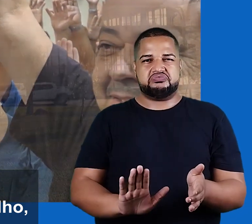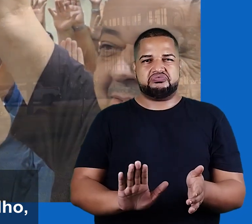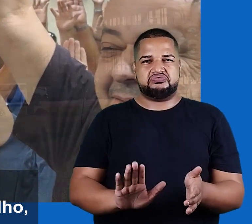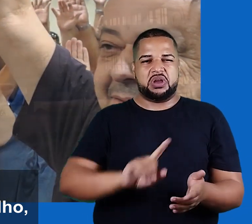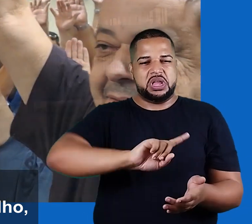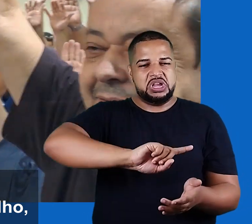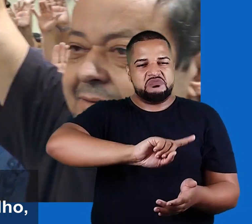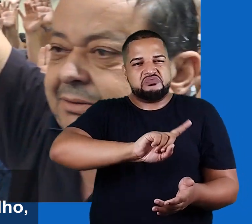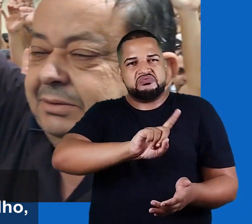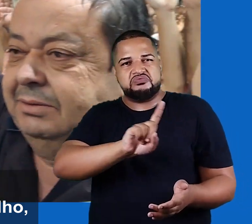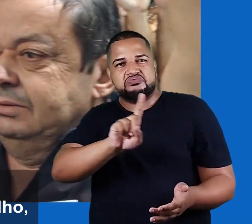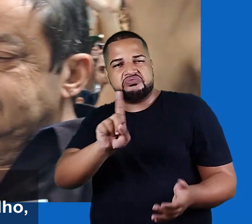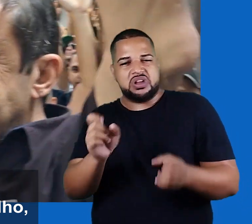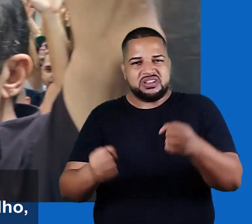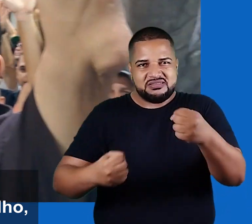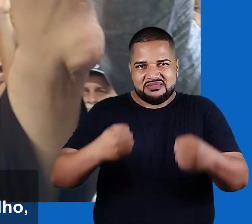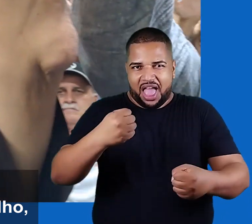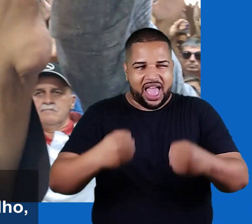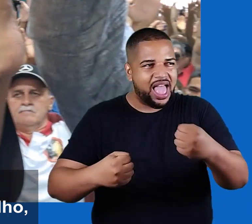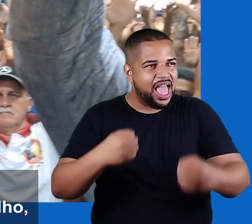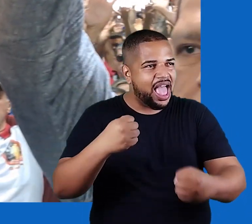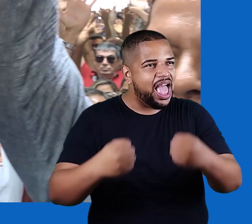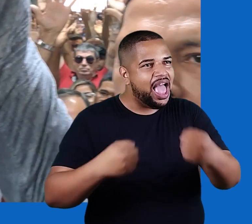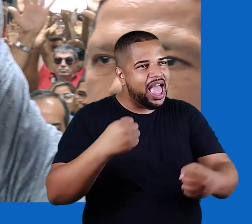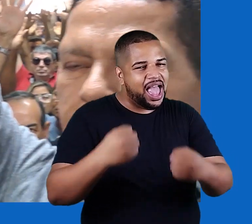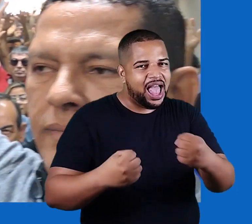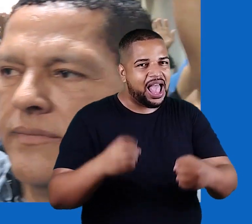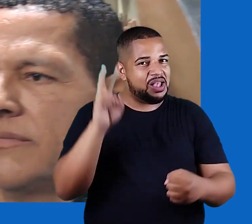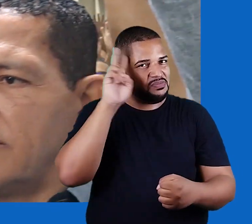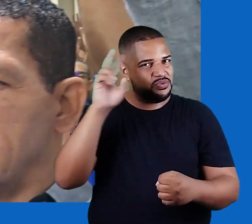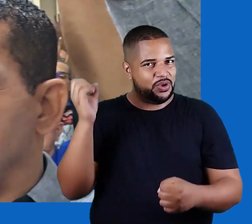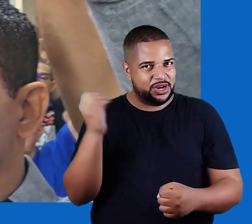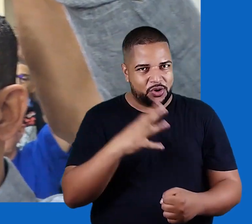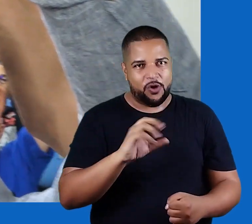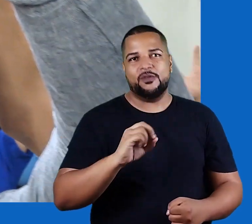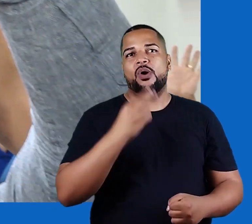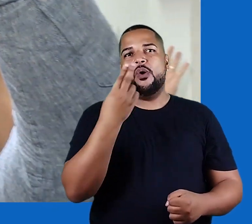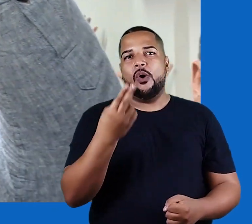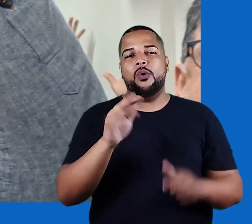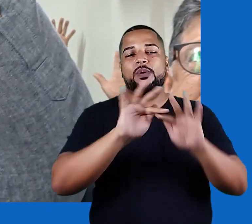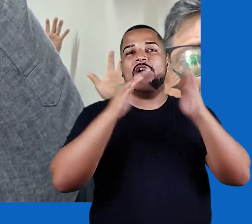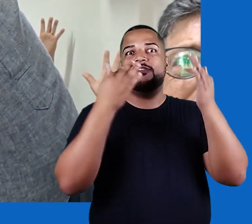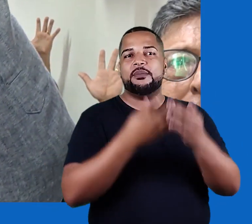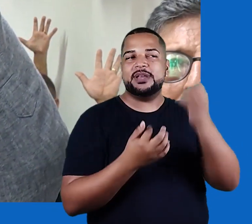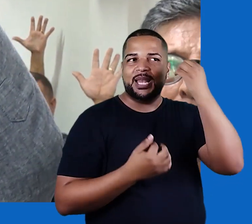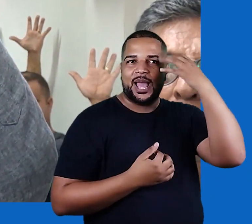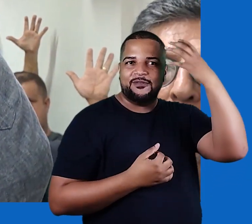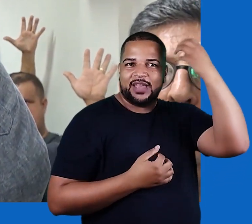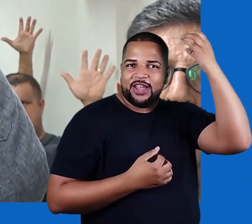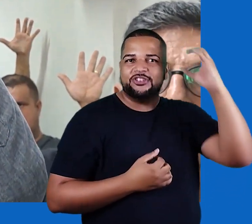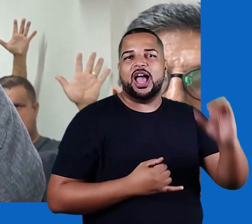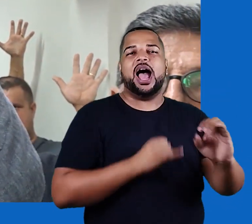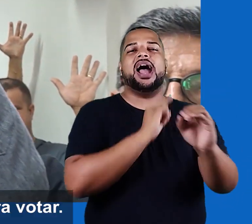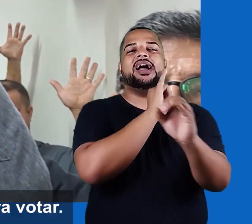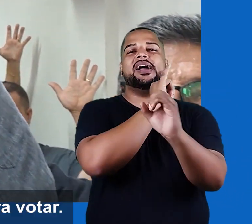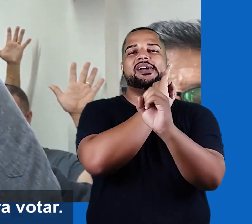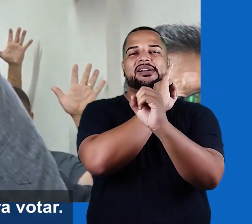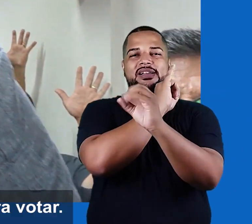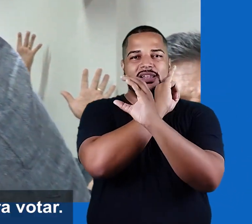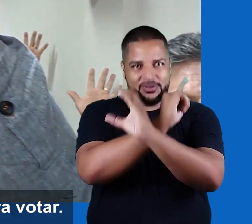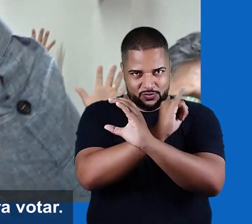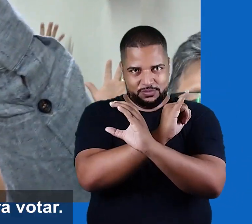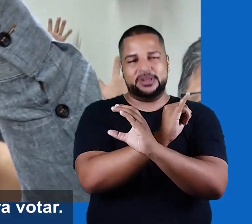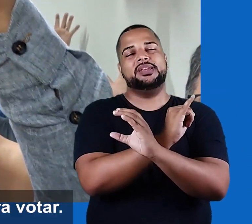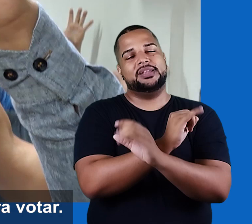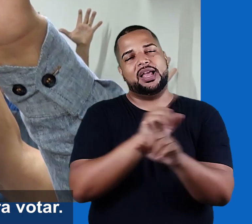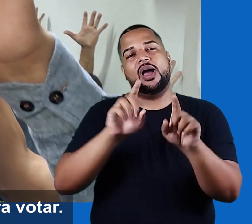para começar mais uma jornada de trabalho, ou leva a família para descansar na colônia de férias, ou levanta a